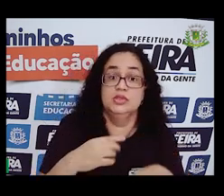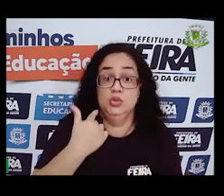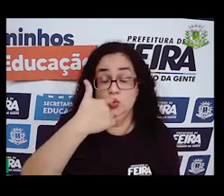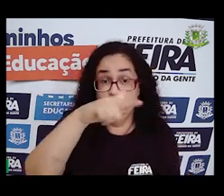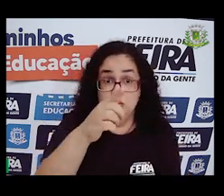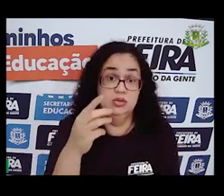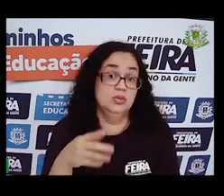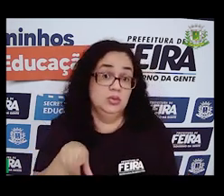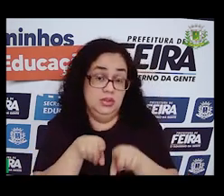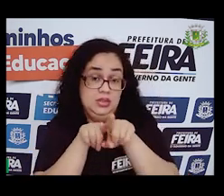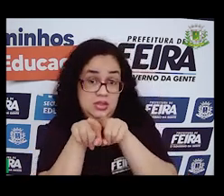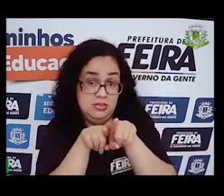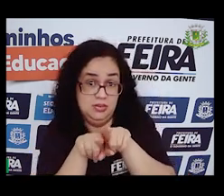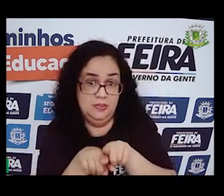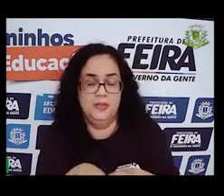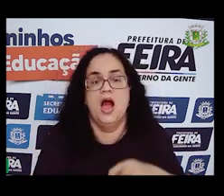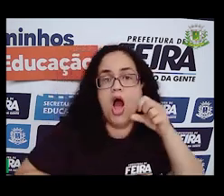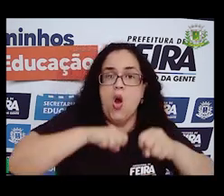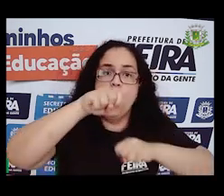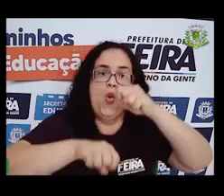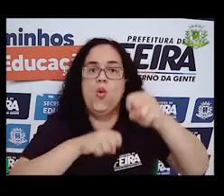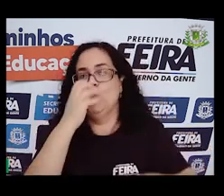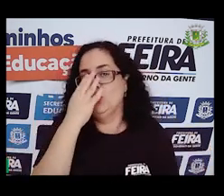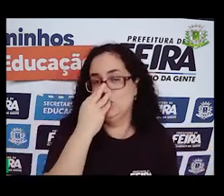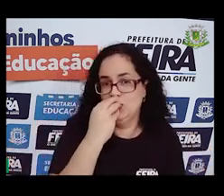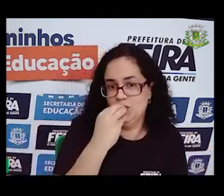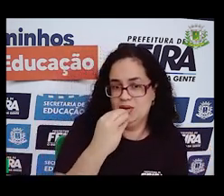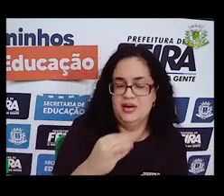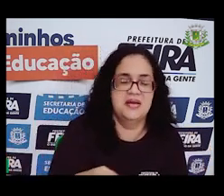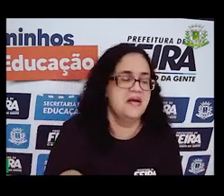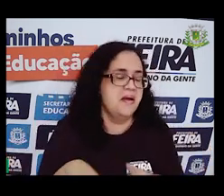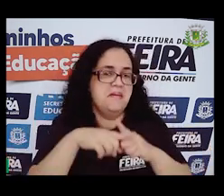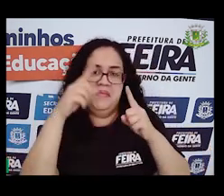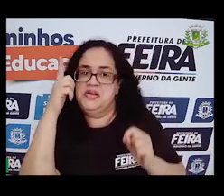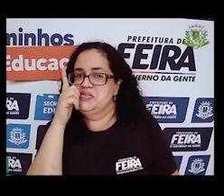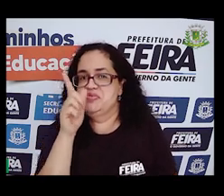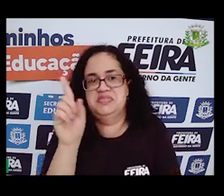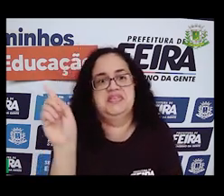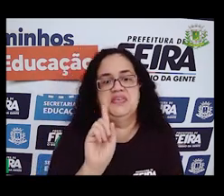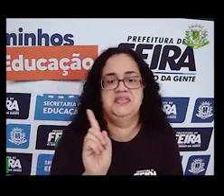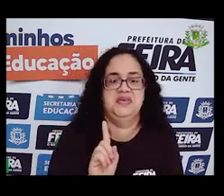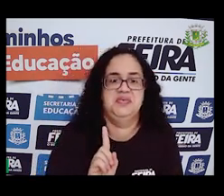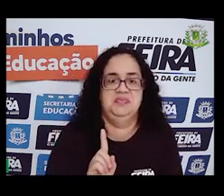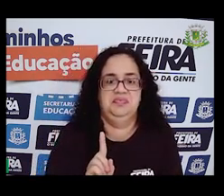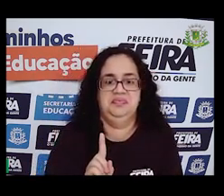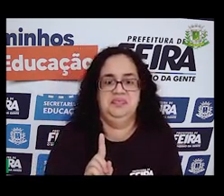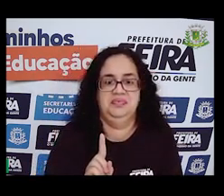irmão. O lobo correu atrás deles, mas não conseguiu alcançá-los.